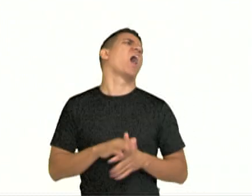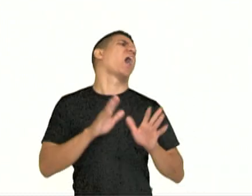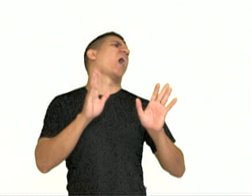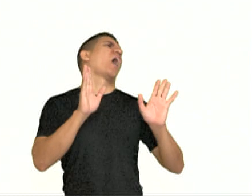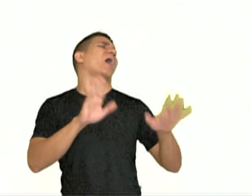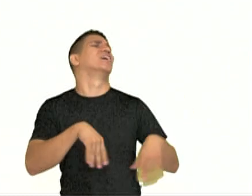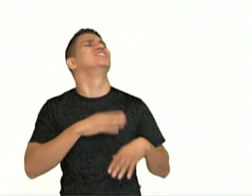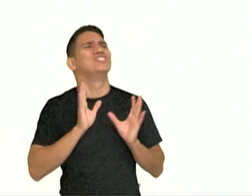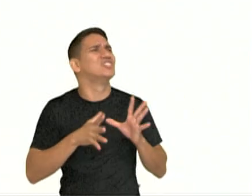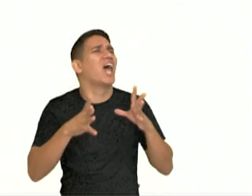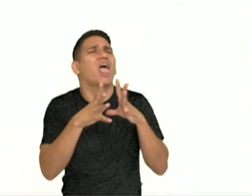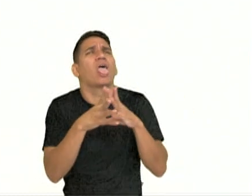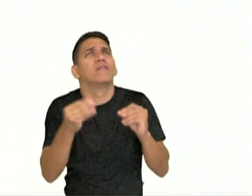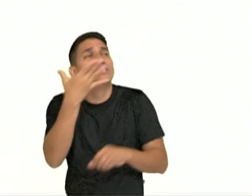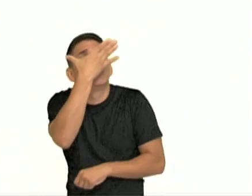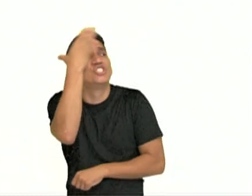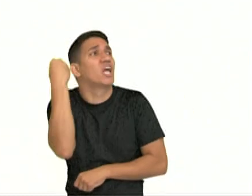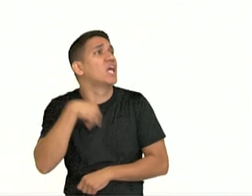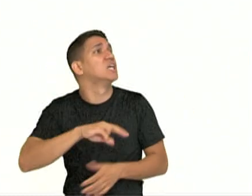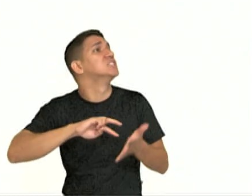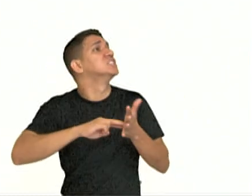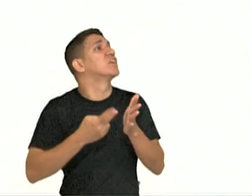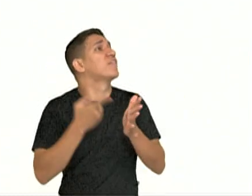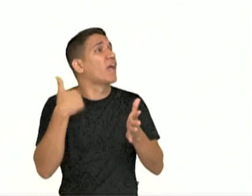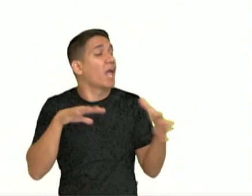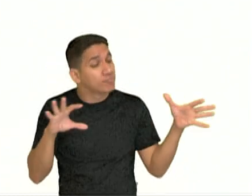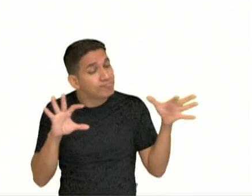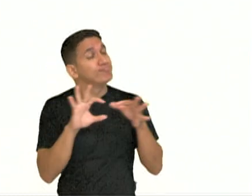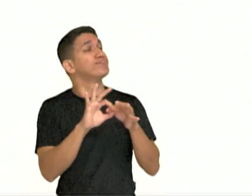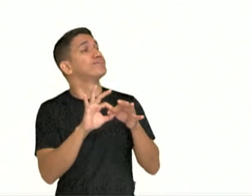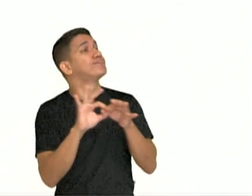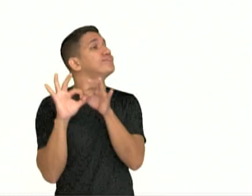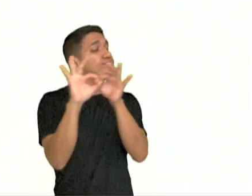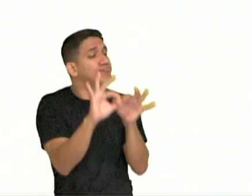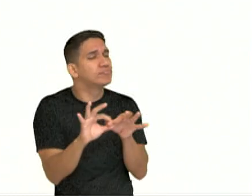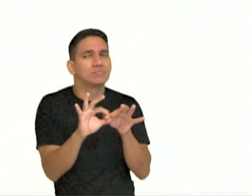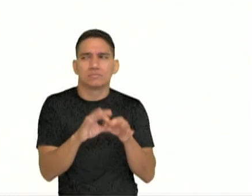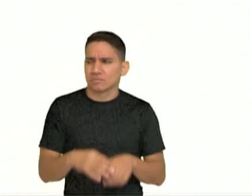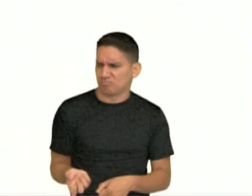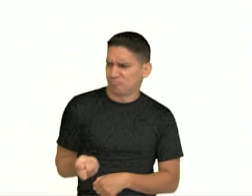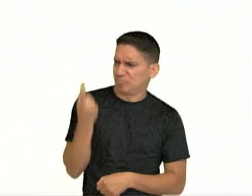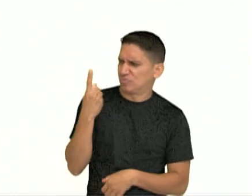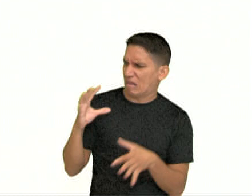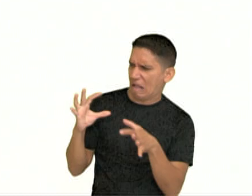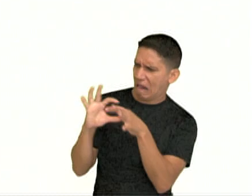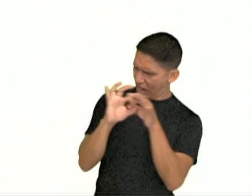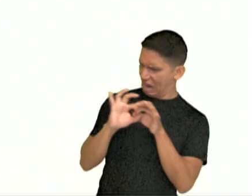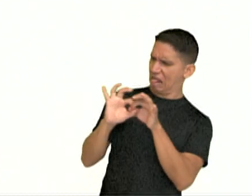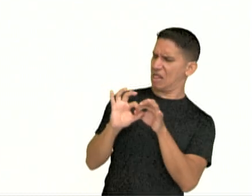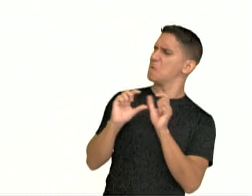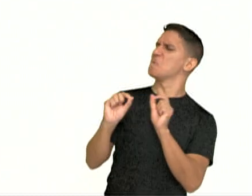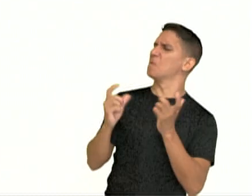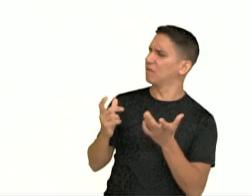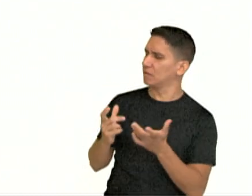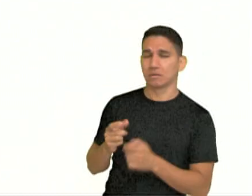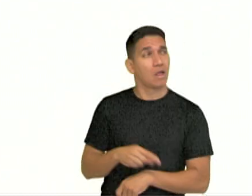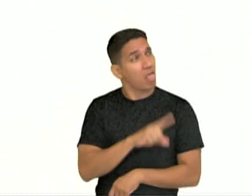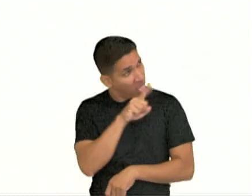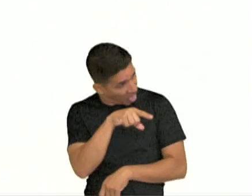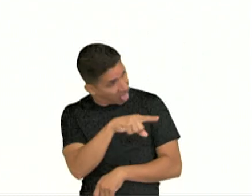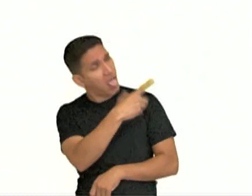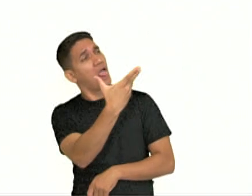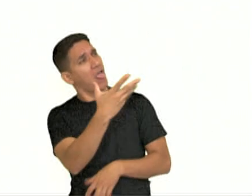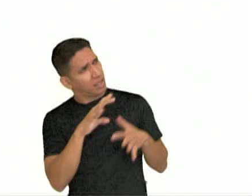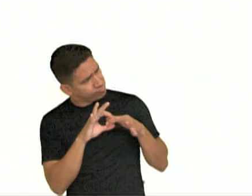disse a Raposa. Significa criar laços. Criar laços? Exatamente, disse